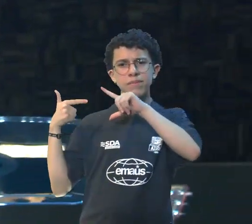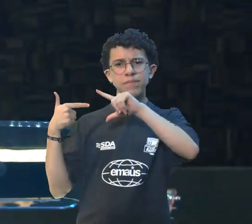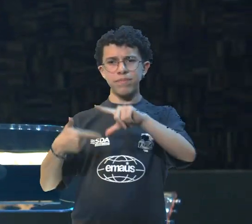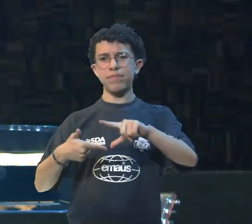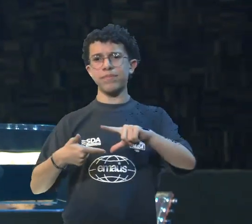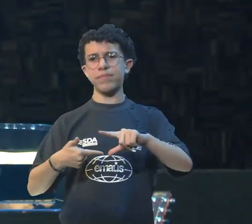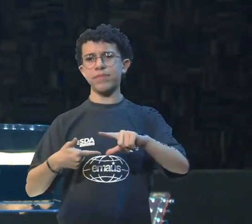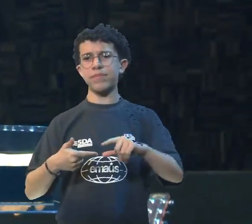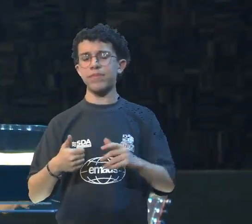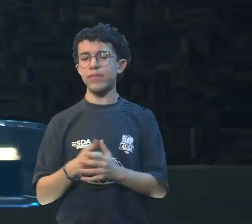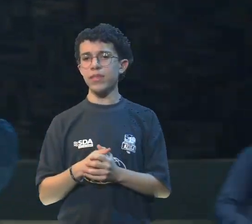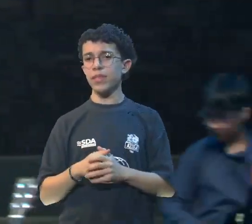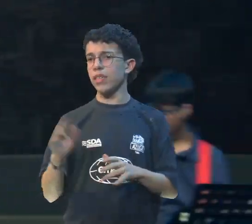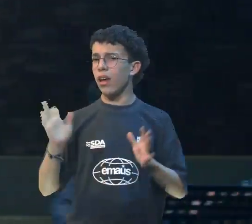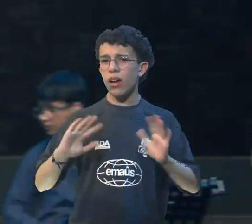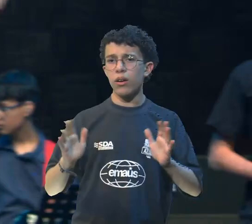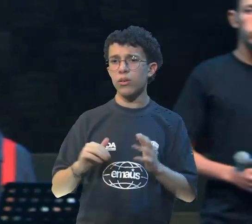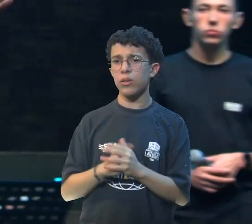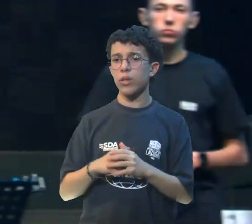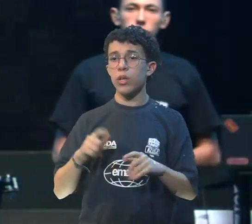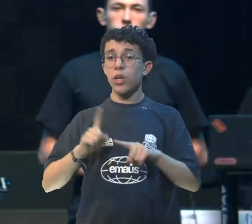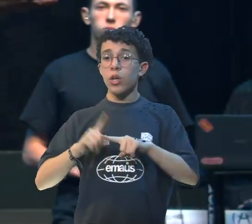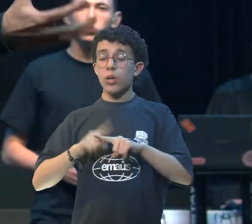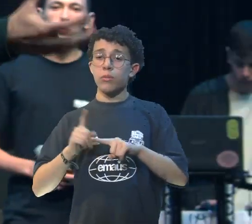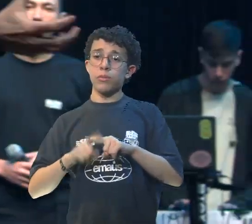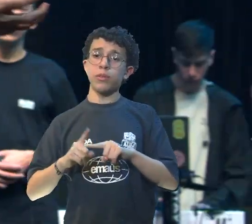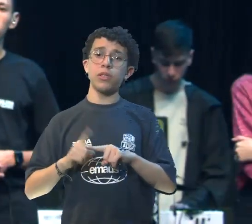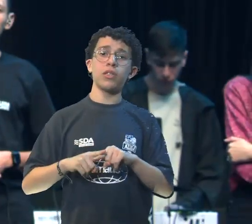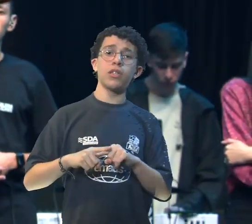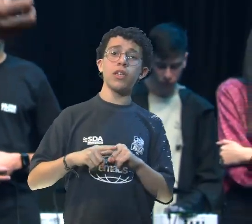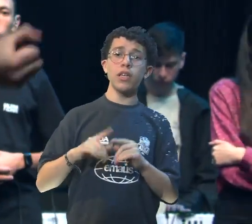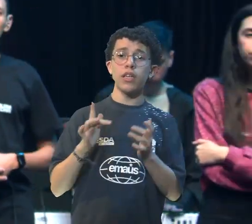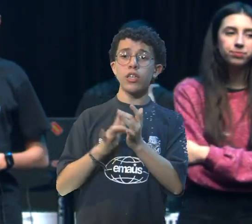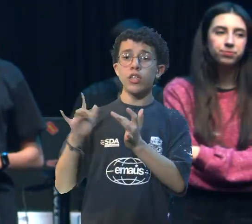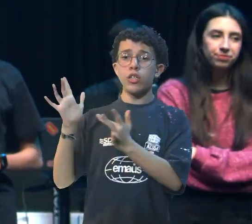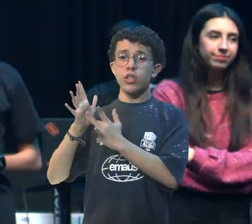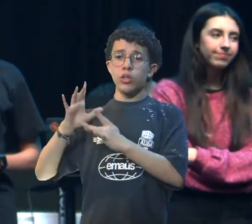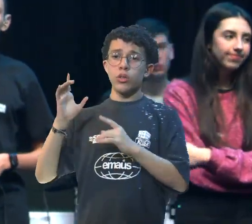chorando, é porque um dia Jesus encontrou elas no